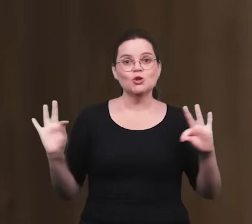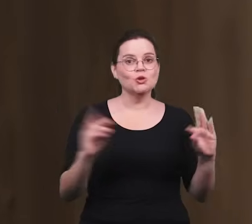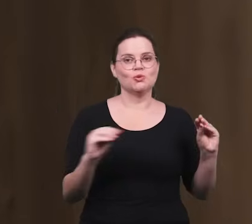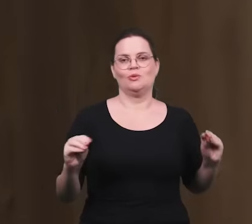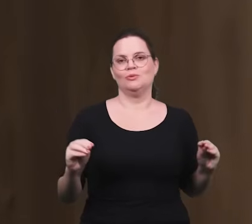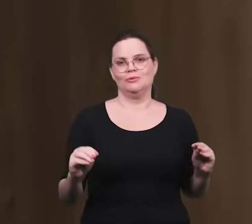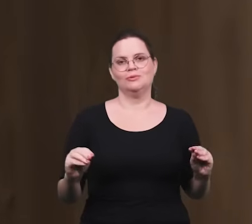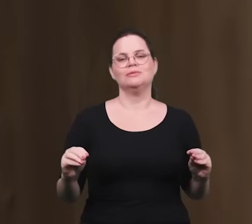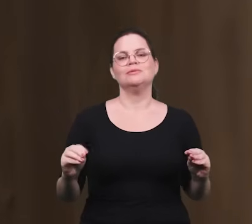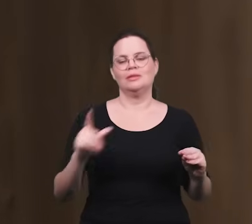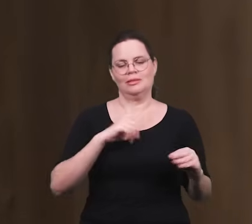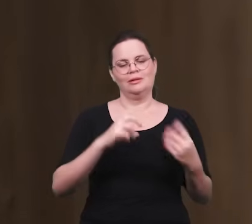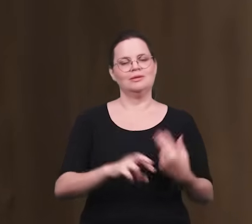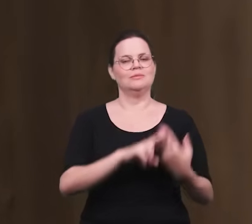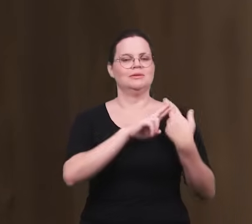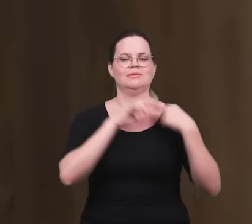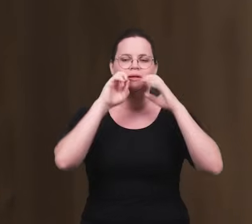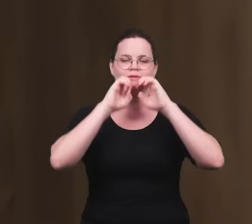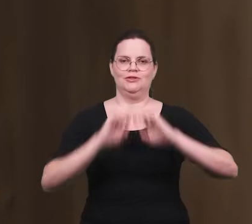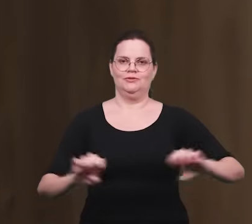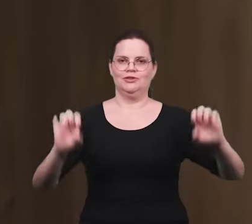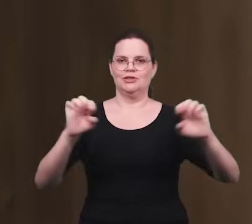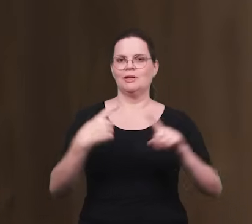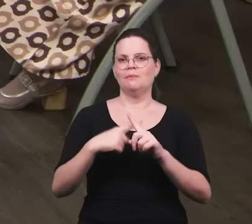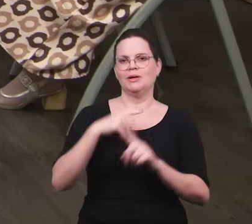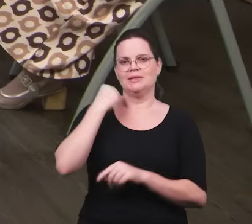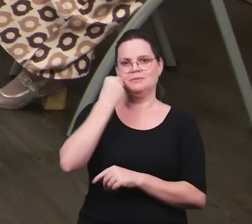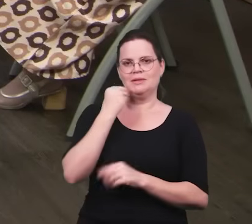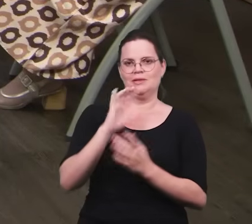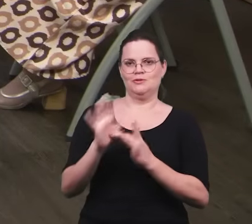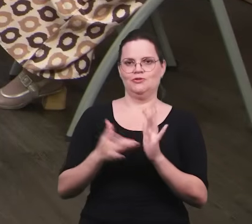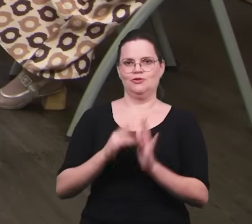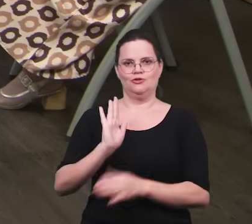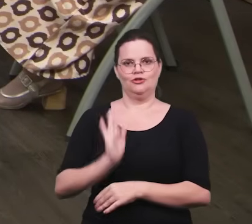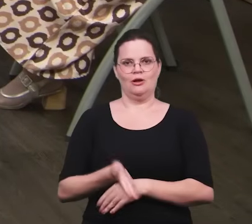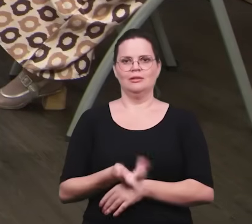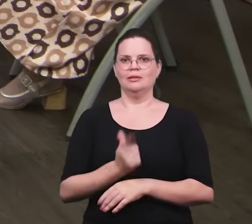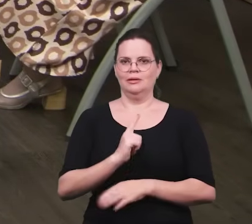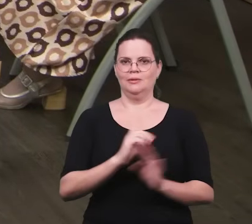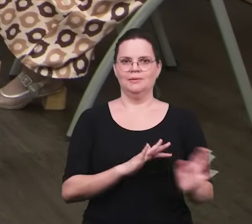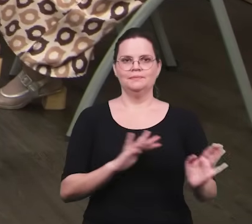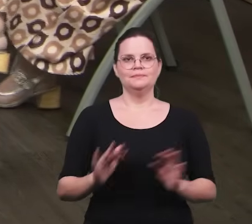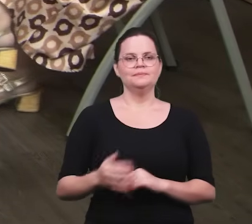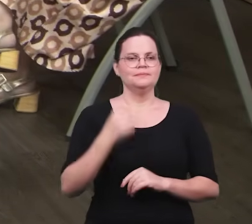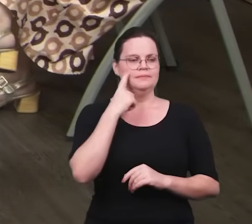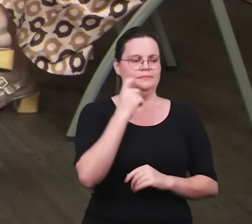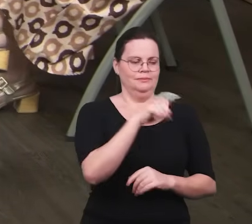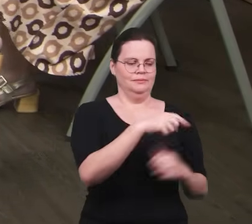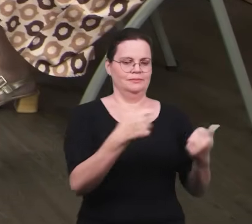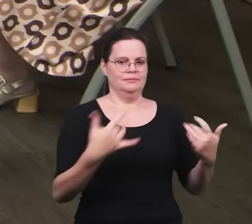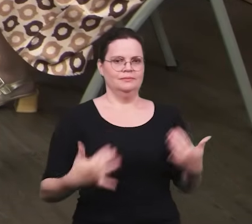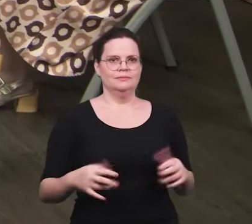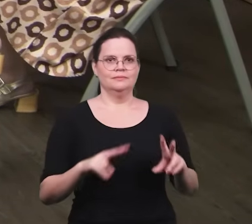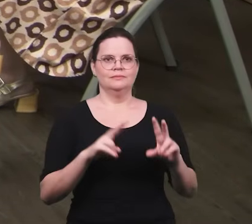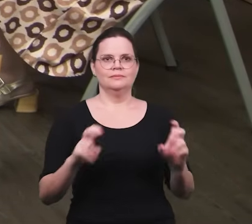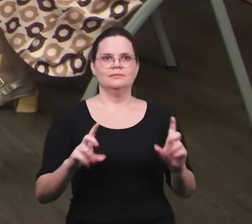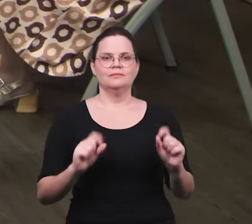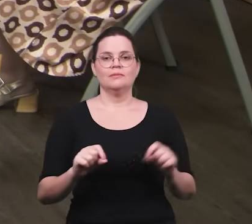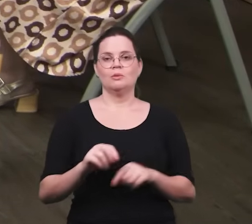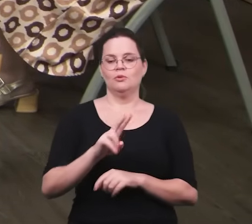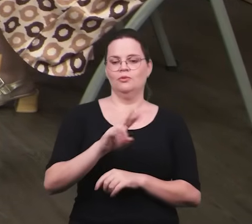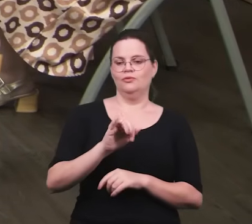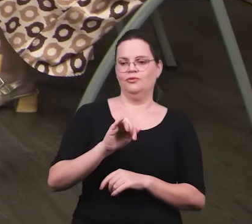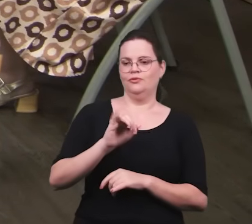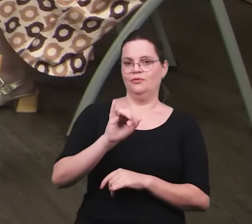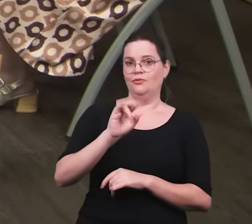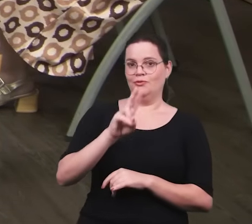dia tivemos uma experiência com o Senhor Jesus. Eu acho interessante, Júlio, você falou sobre o vinde e o